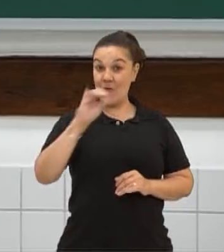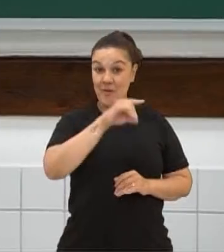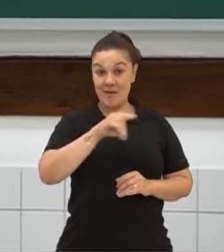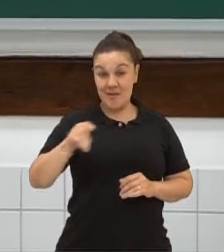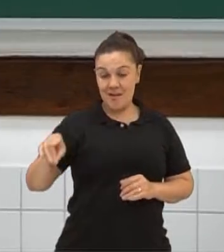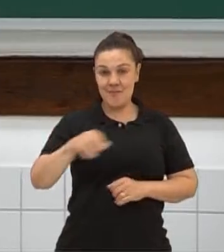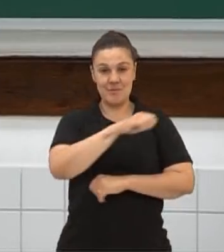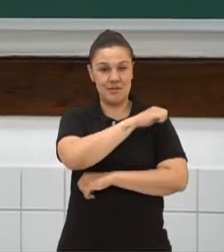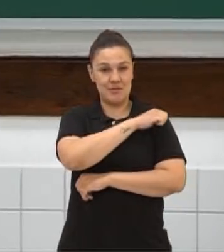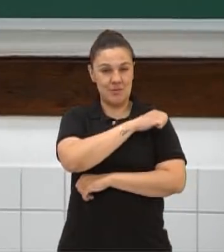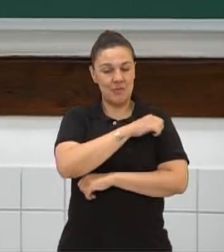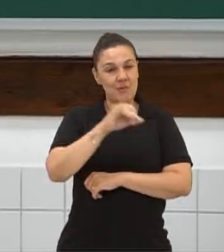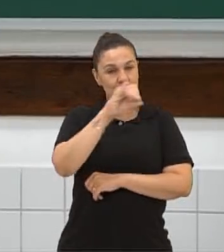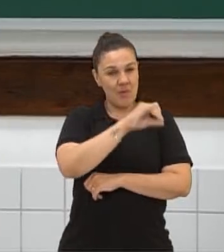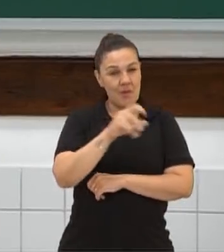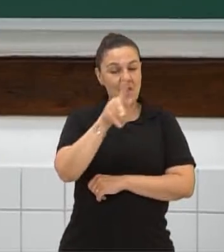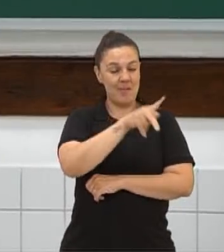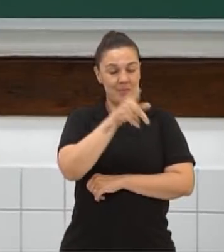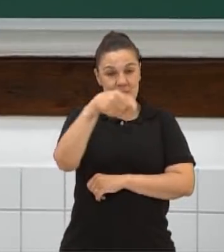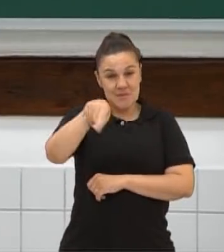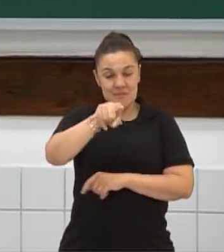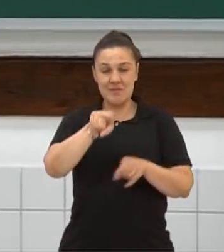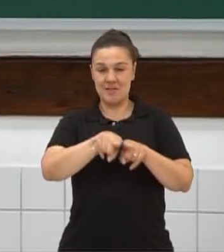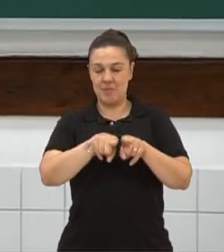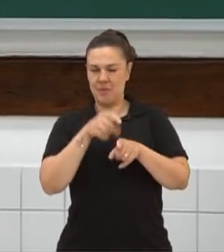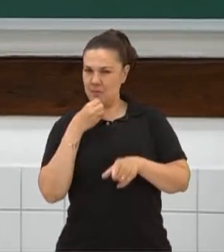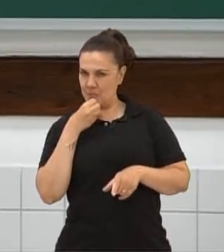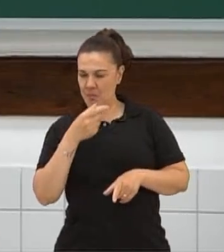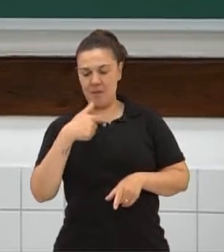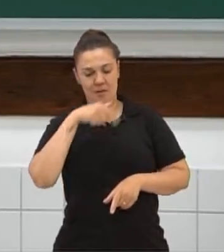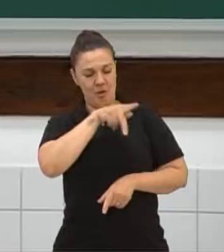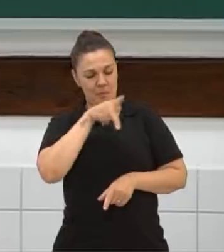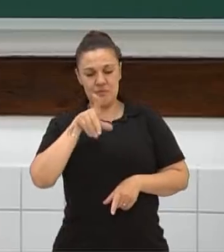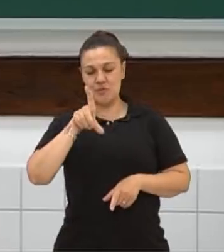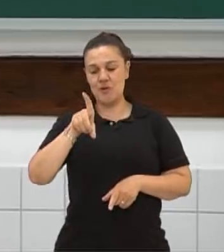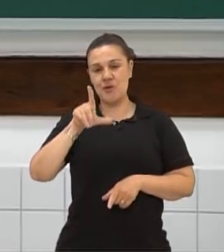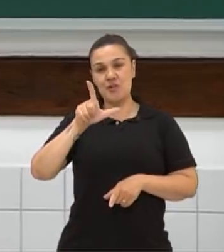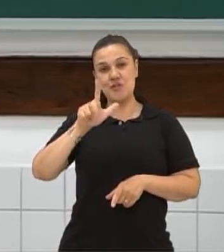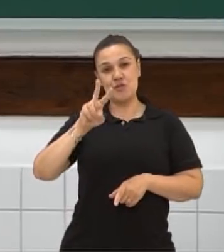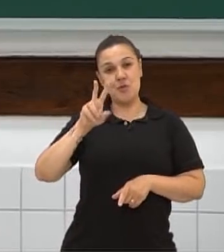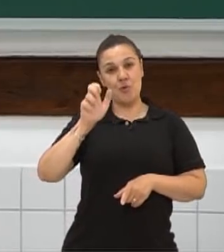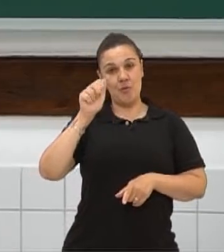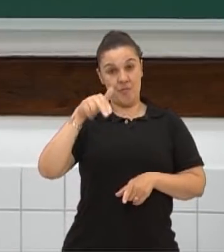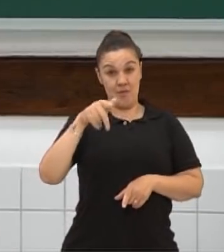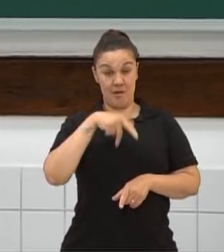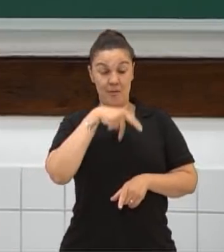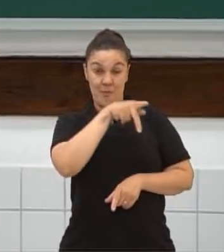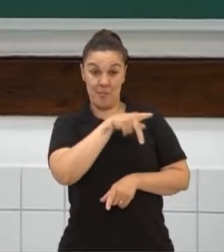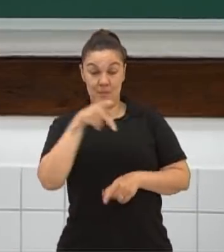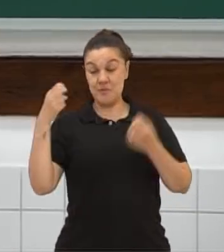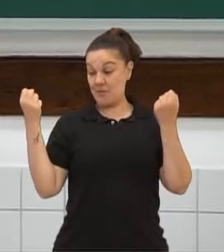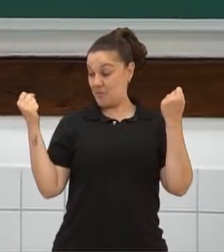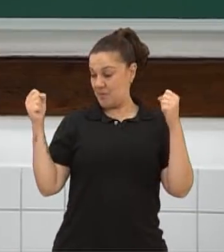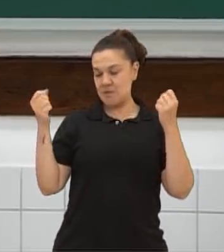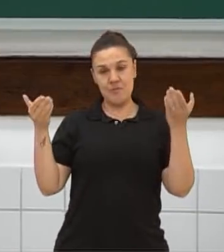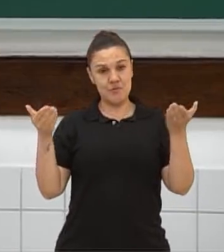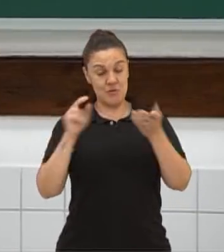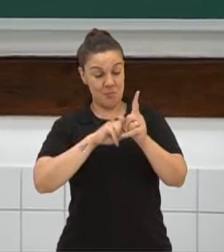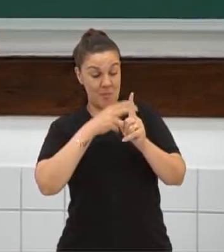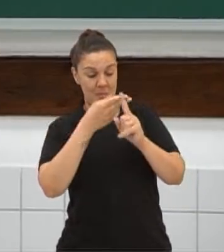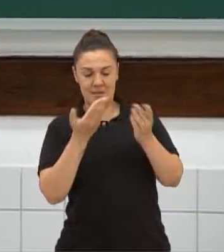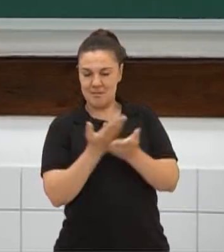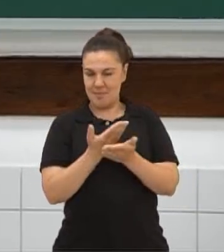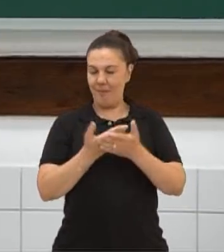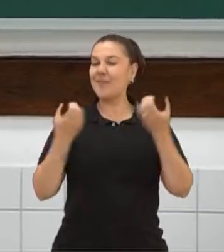Olá, alunos! Olá, professores! Tudo bem com vocês? Eu sou o professor Gilvano, sou professor de Educação Física e sejam bem-vindos a mais